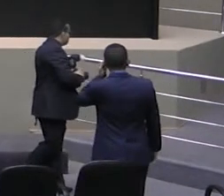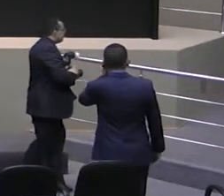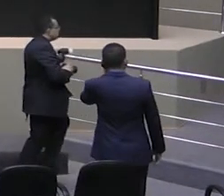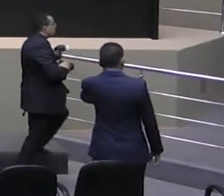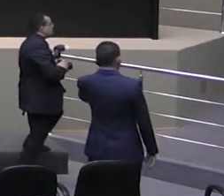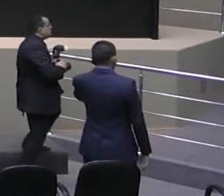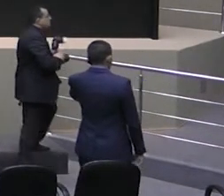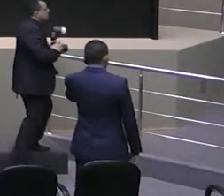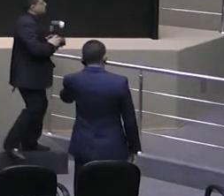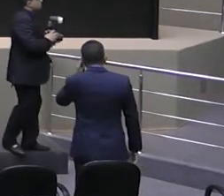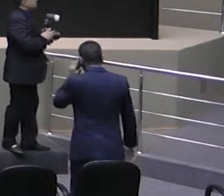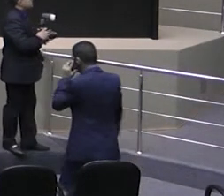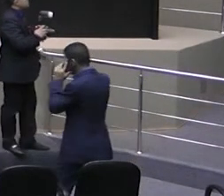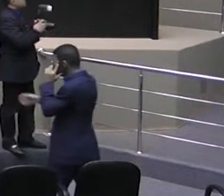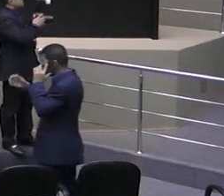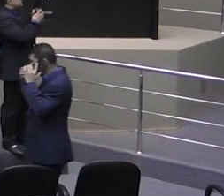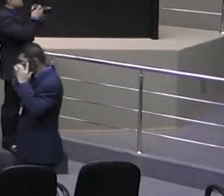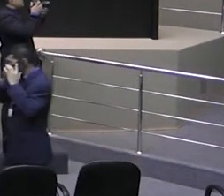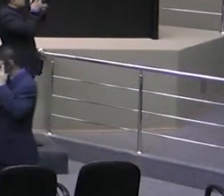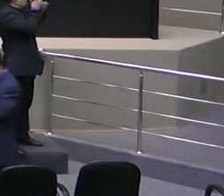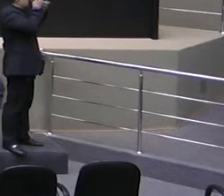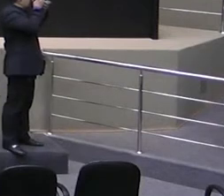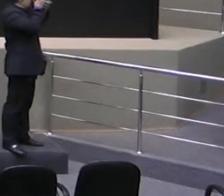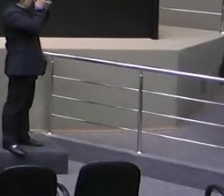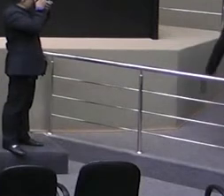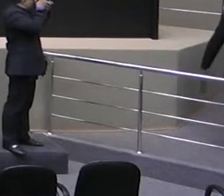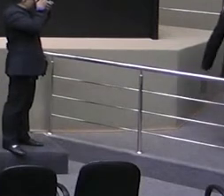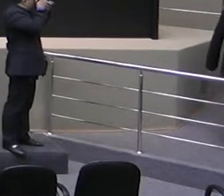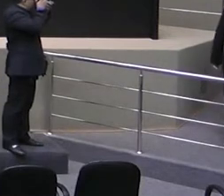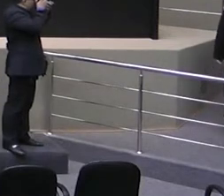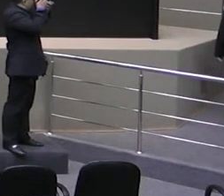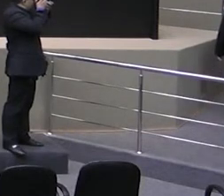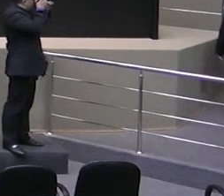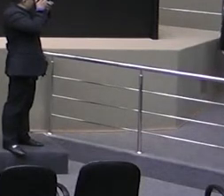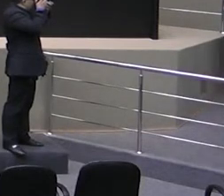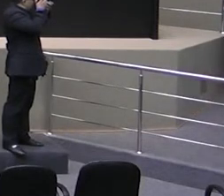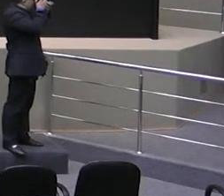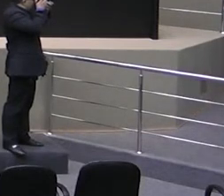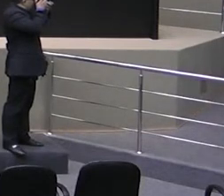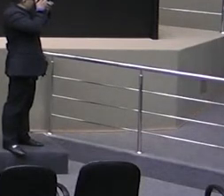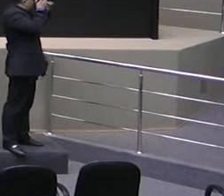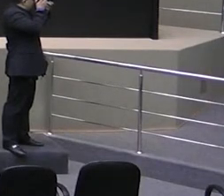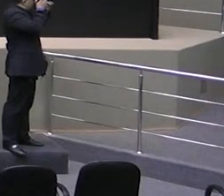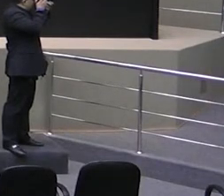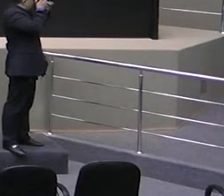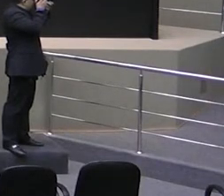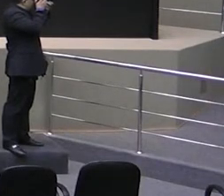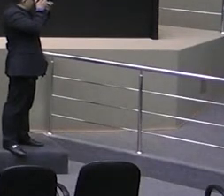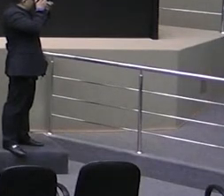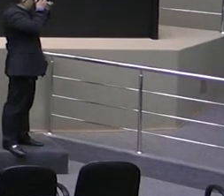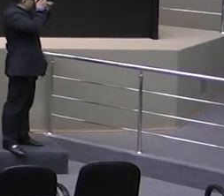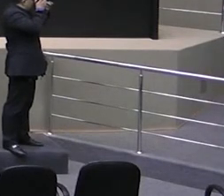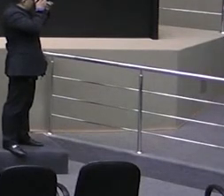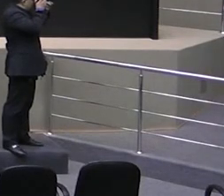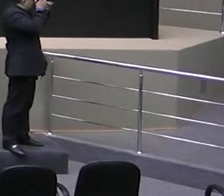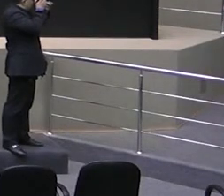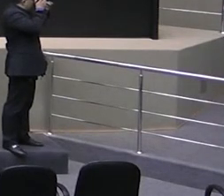Bom dia, presidente, delegado Pérez, nosso amigo deputado, bom dia, imprensa, bom dia a todos,